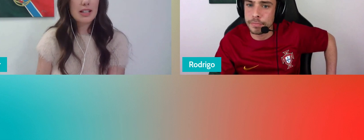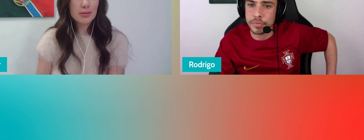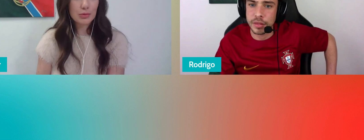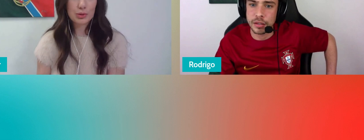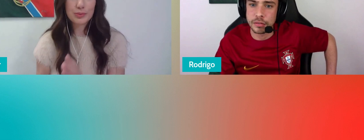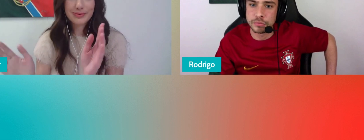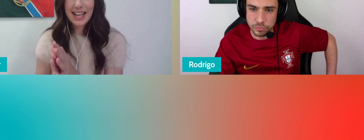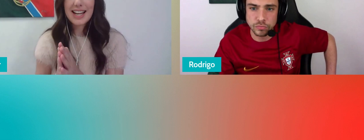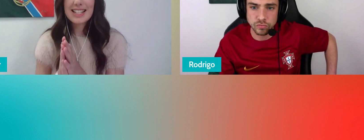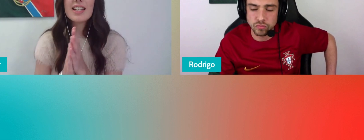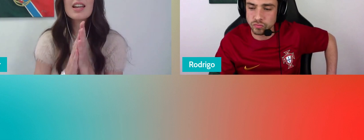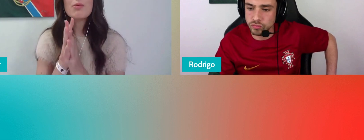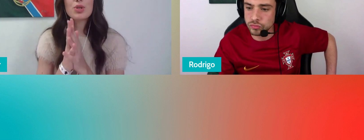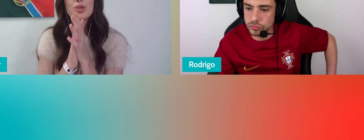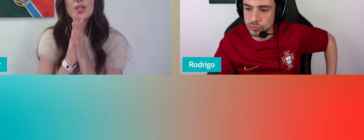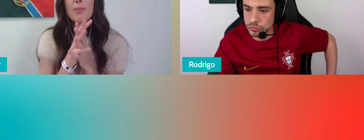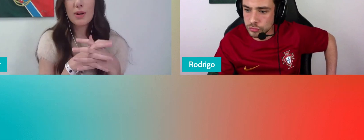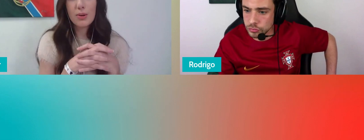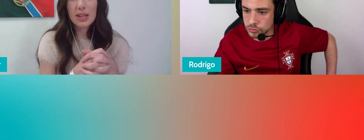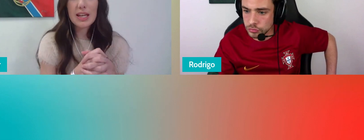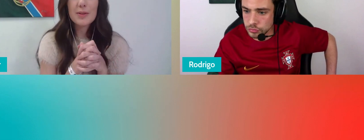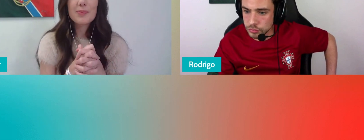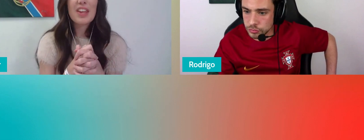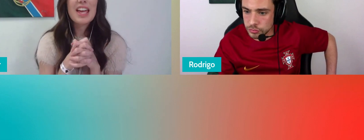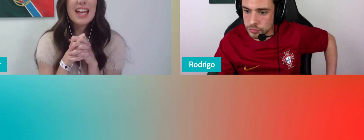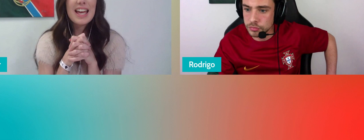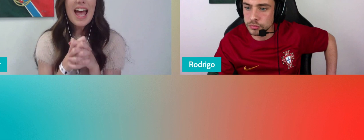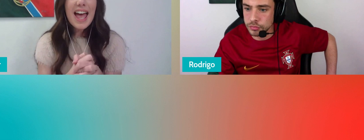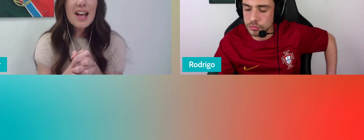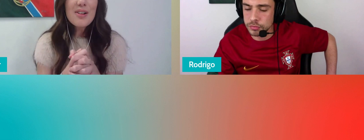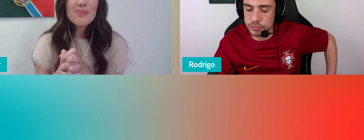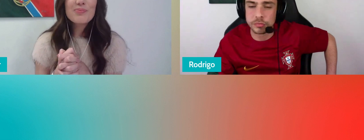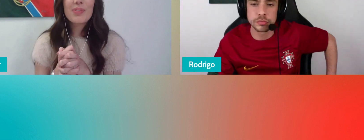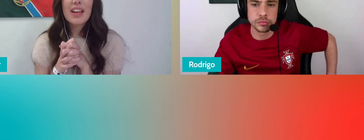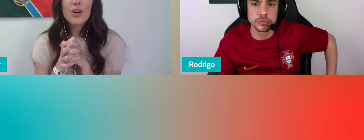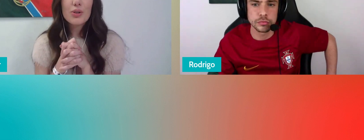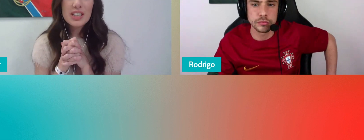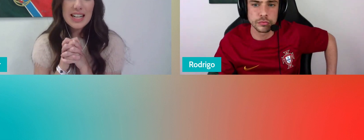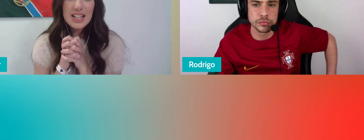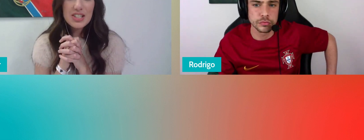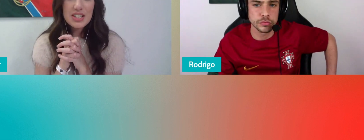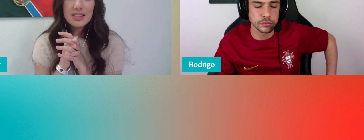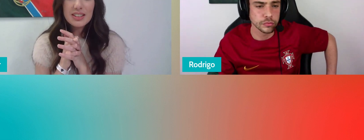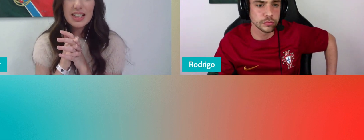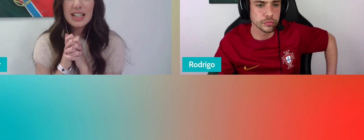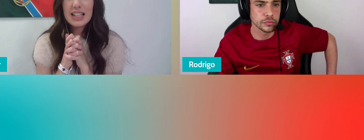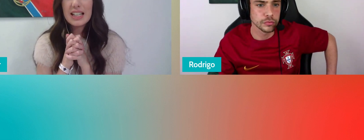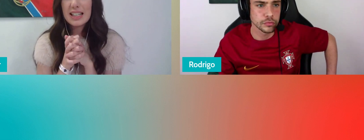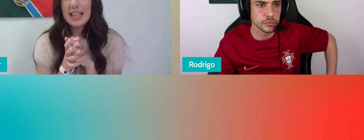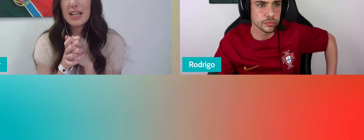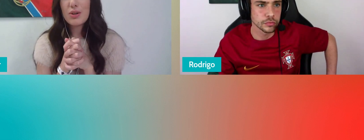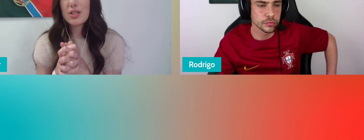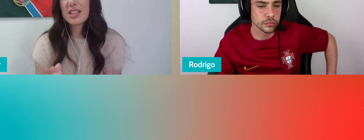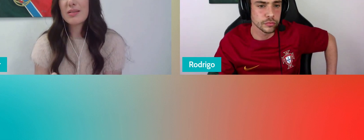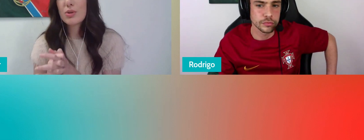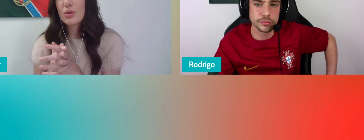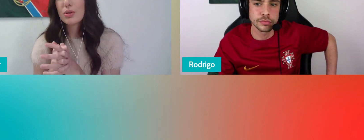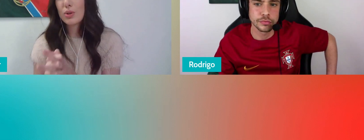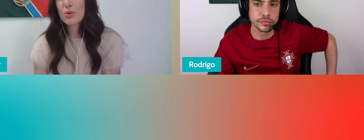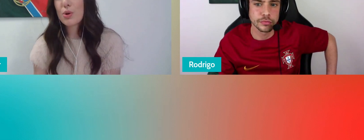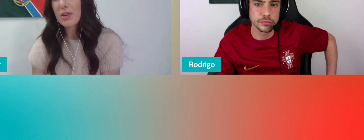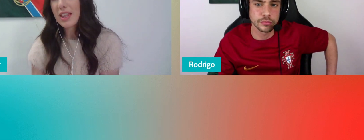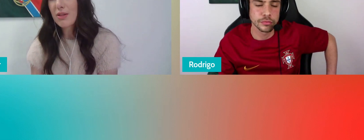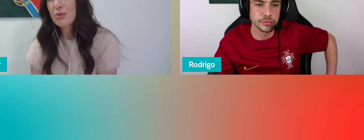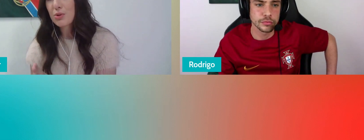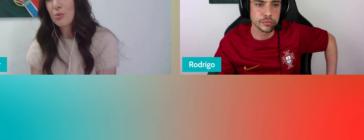o comentaremos. Seguimos cos temas do día. E contareiche que hoxe temos